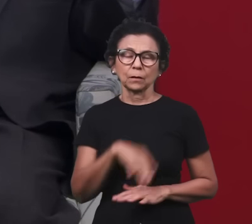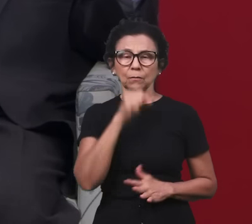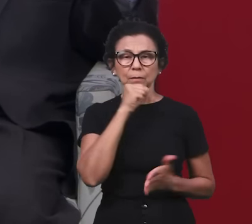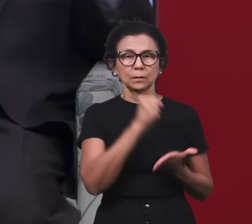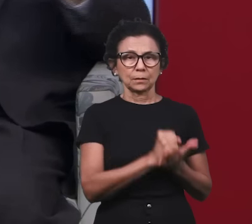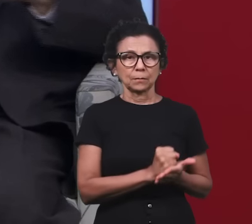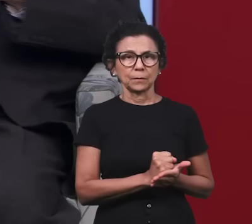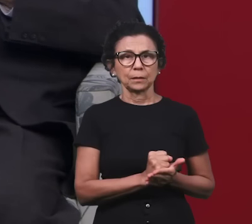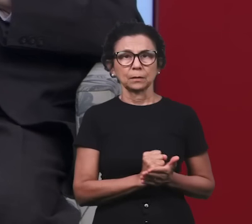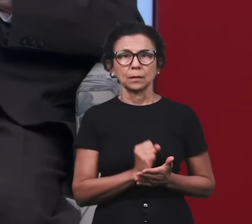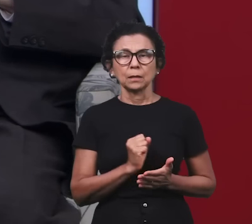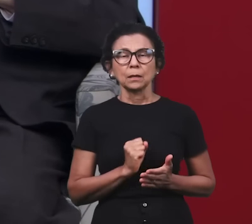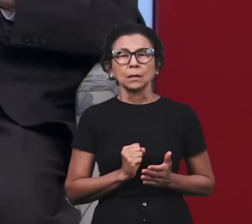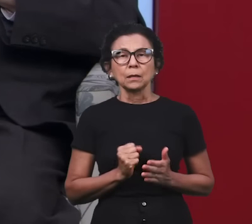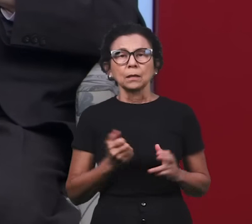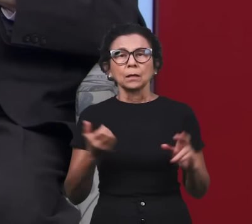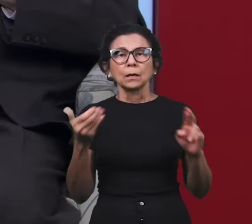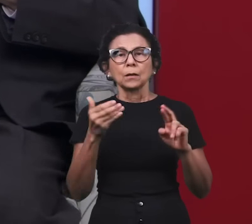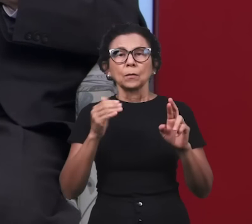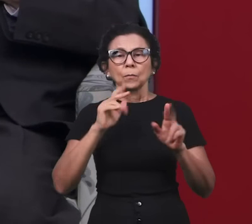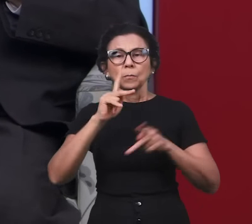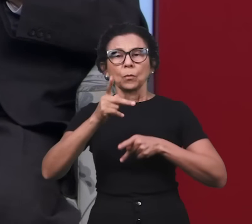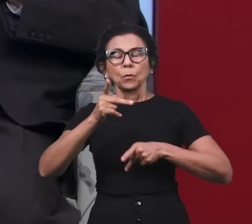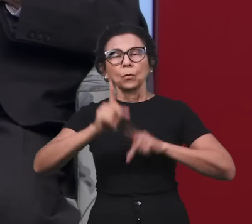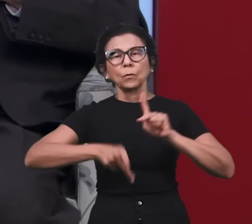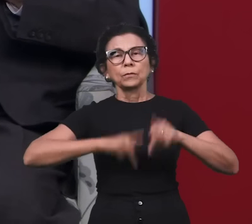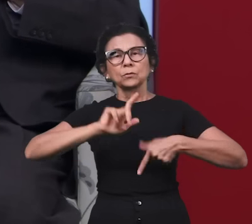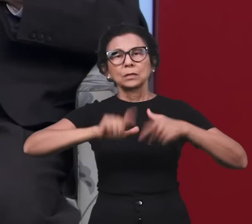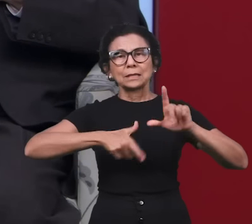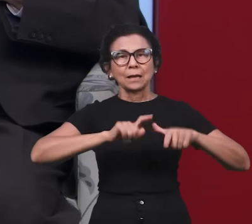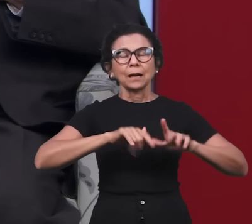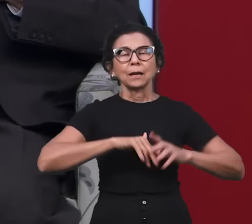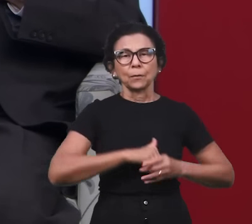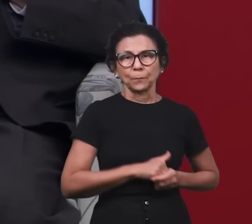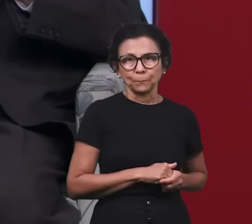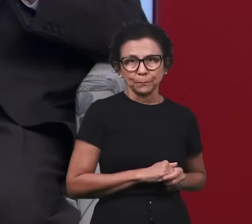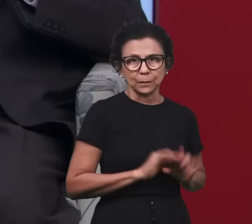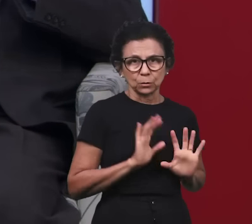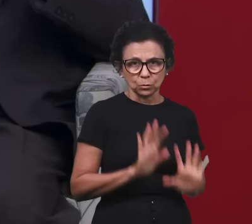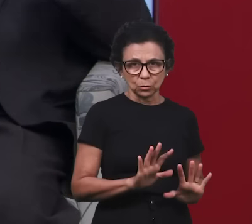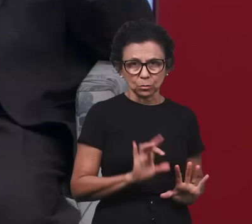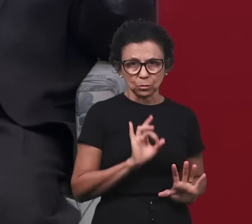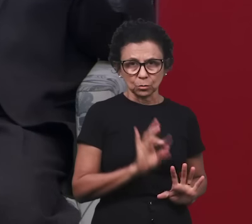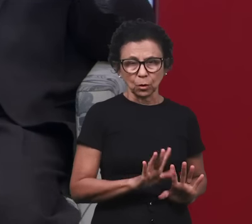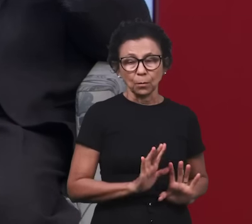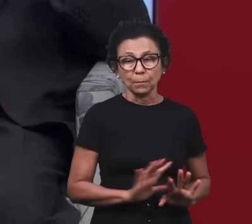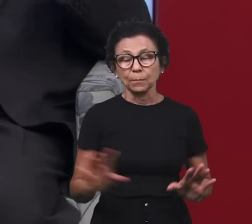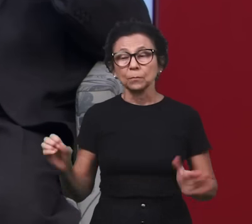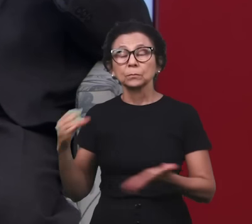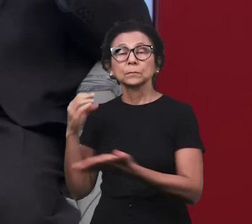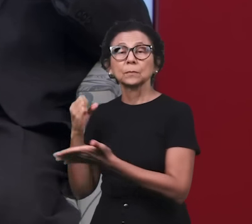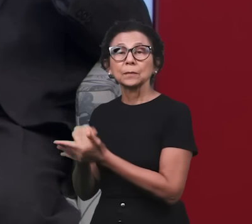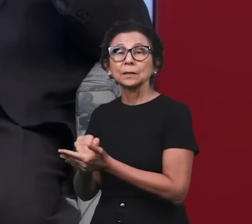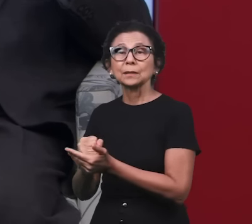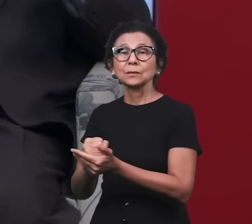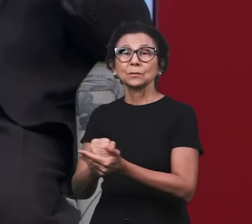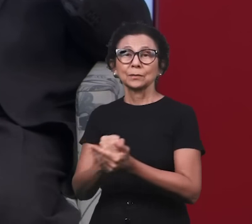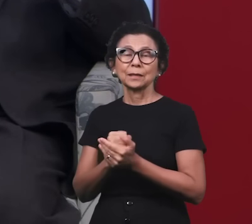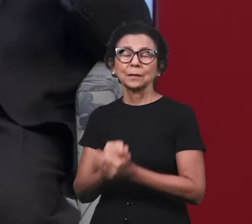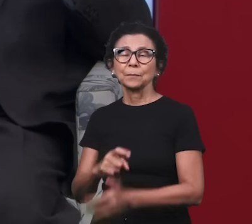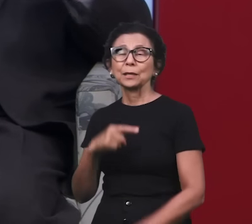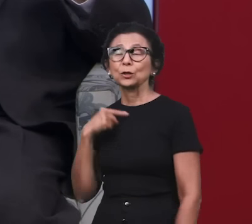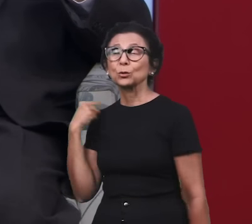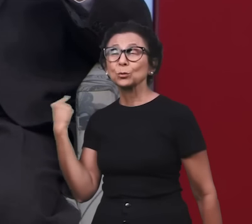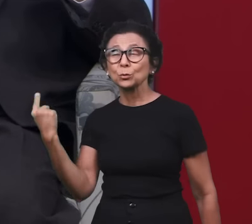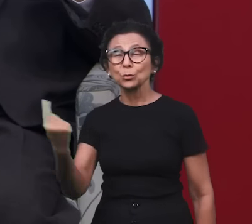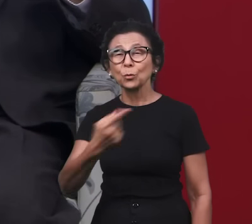Israel e o Novo Testamento para todos os habitantes da terra, para o mundo inteiro, todo aquele que vier crer